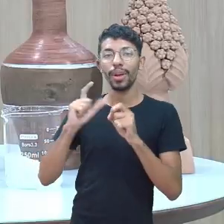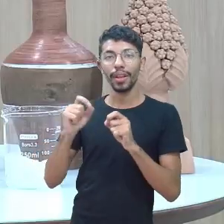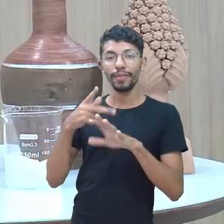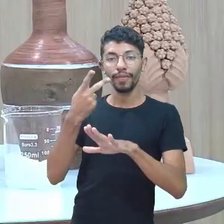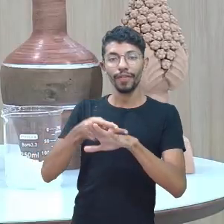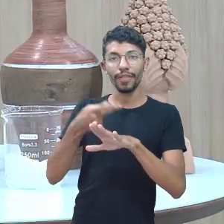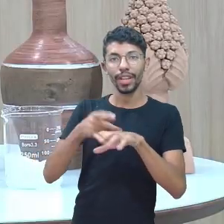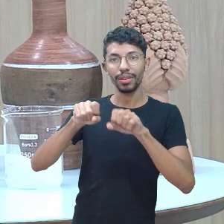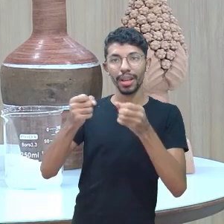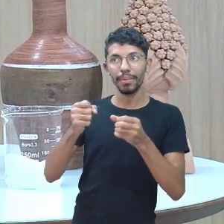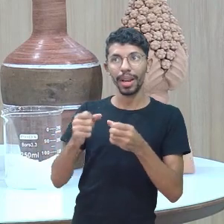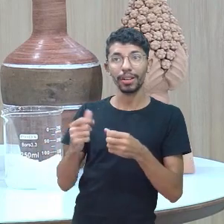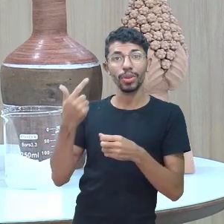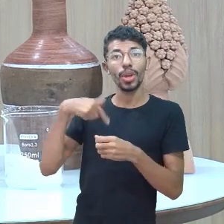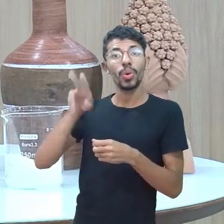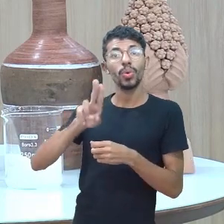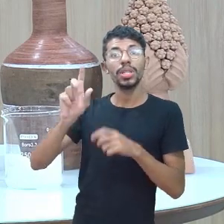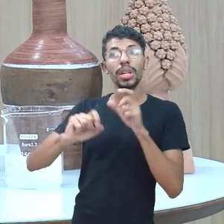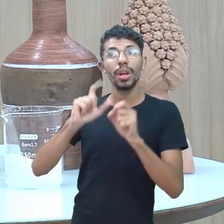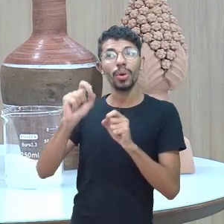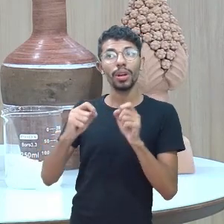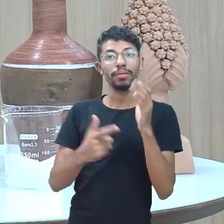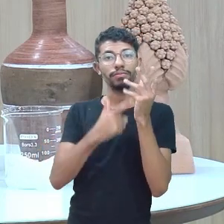eu peguei uma garrafa PET,